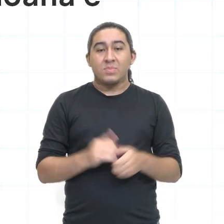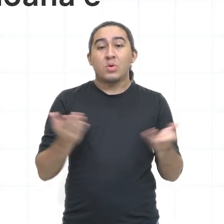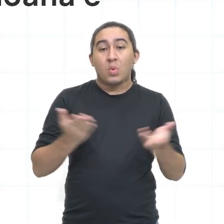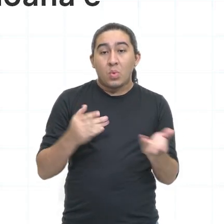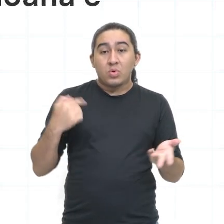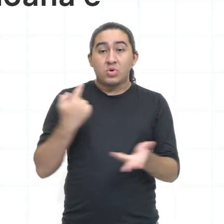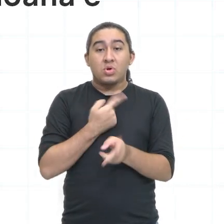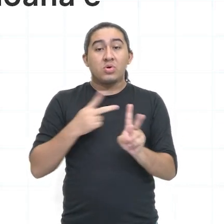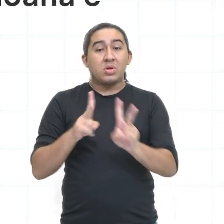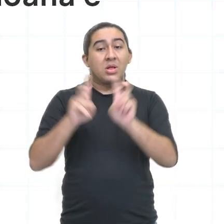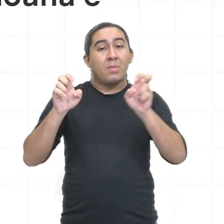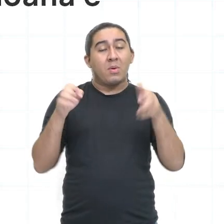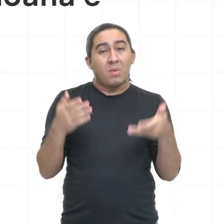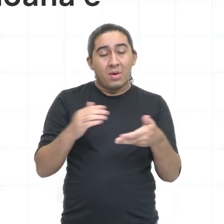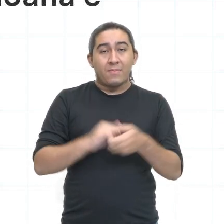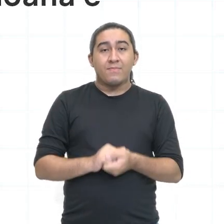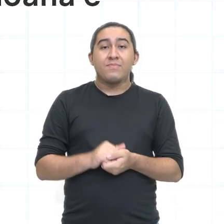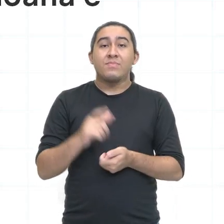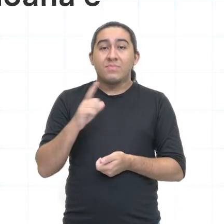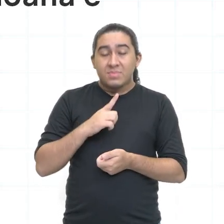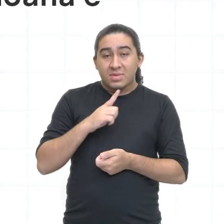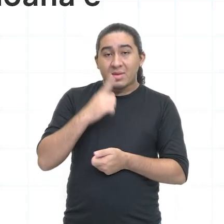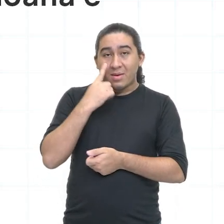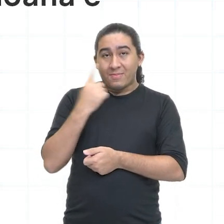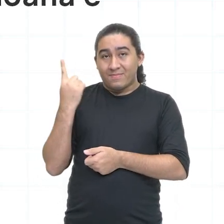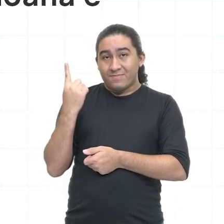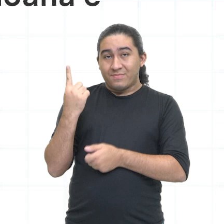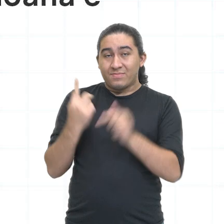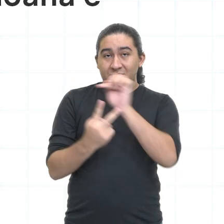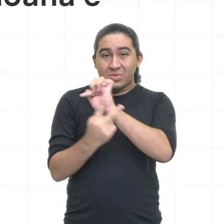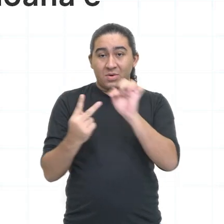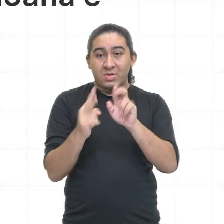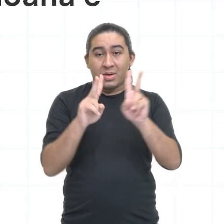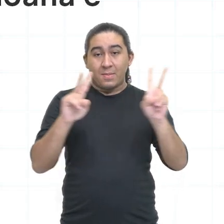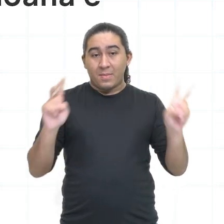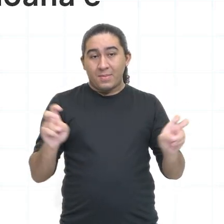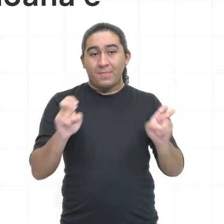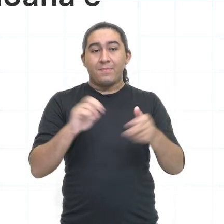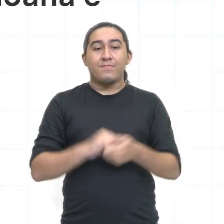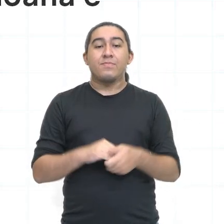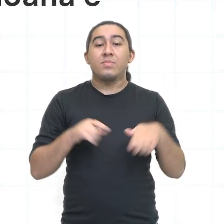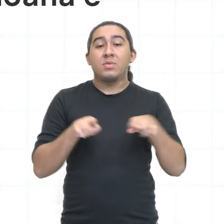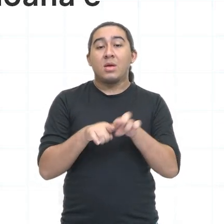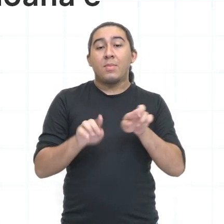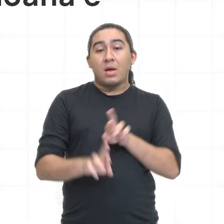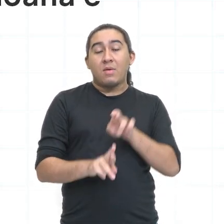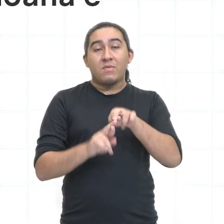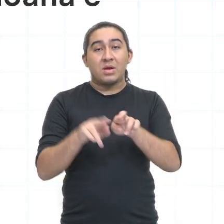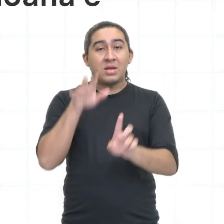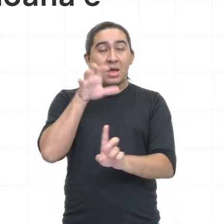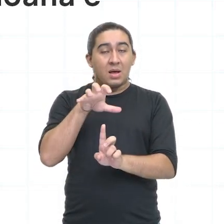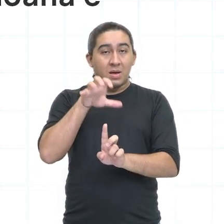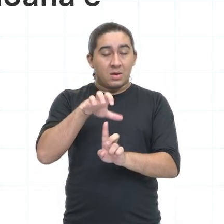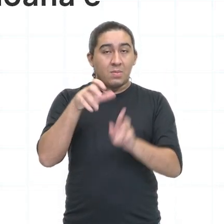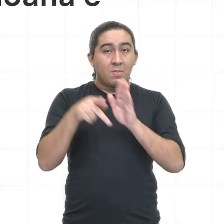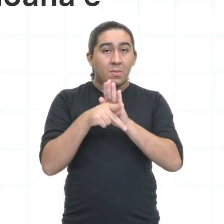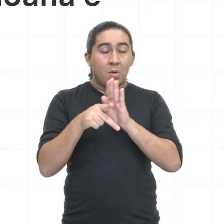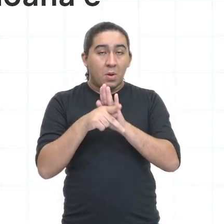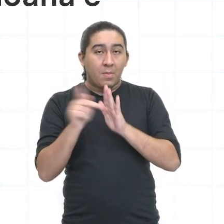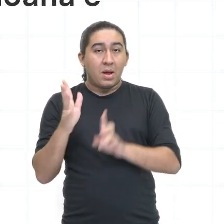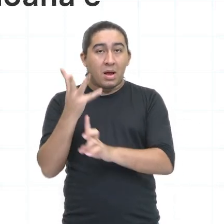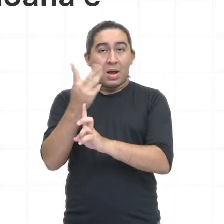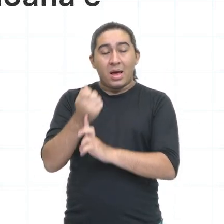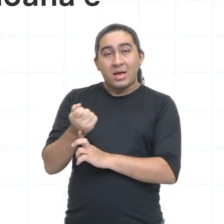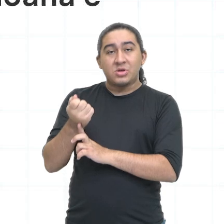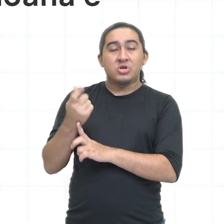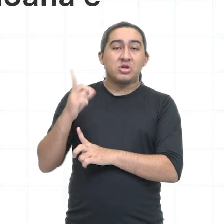vamos abordar sobre minimalismo e hiperrealismo e a influência da arte indígena, africana e europeia